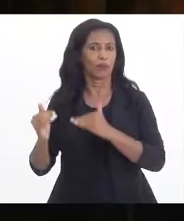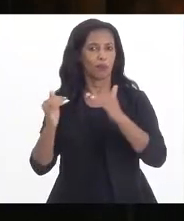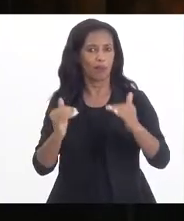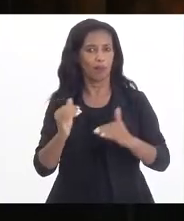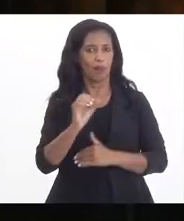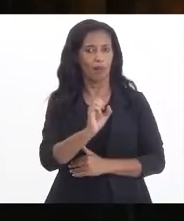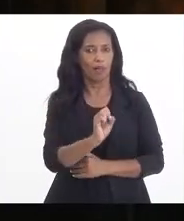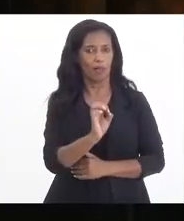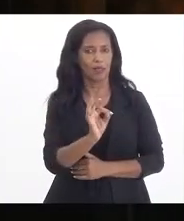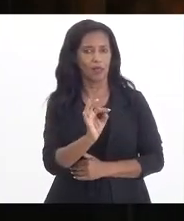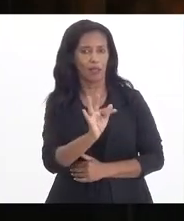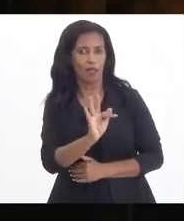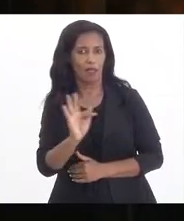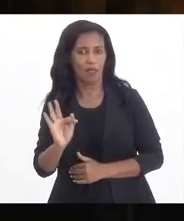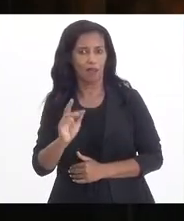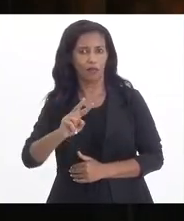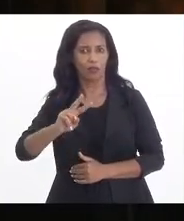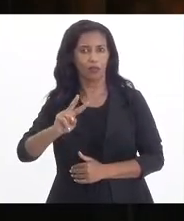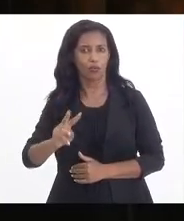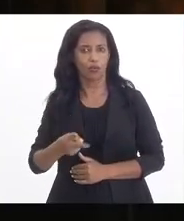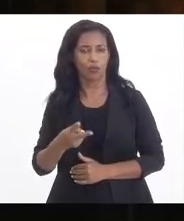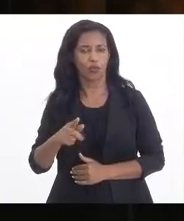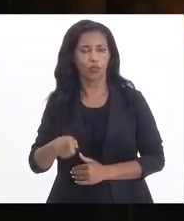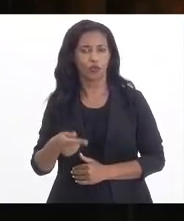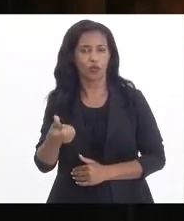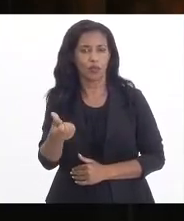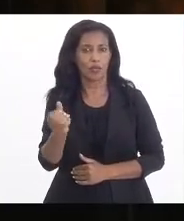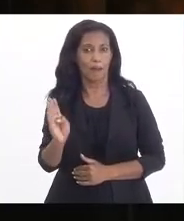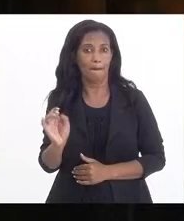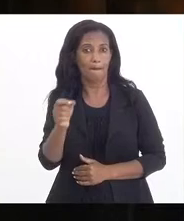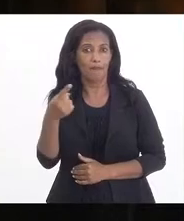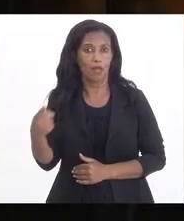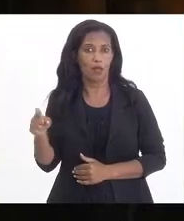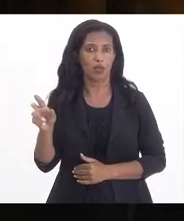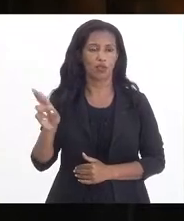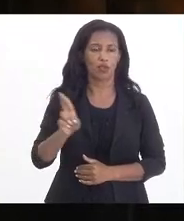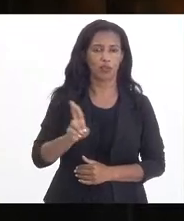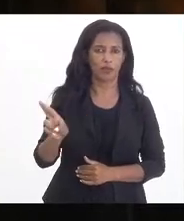na ordem de 2,6 bilhões de reais.